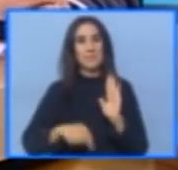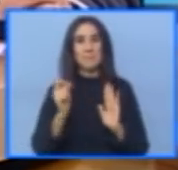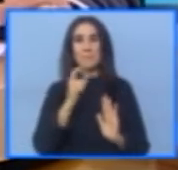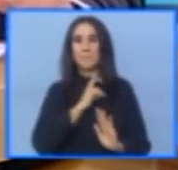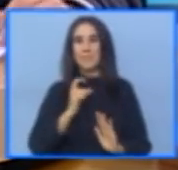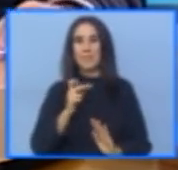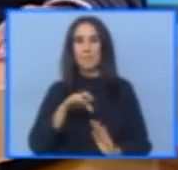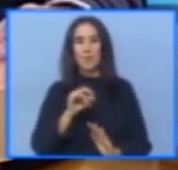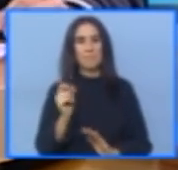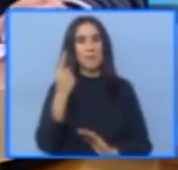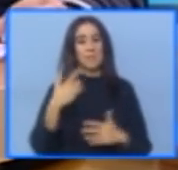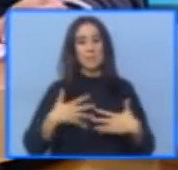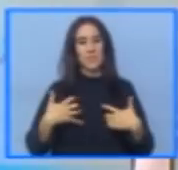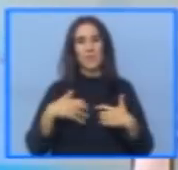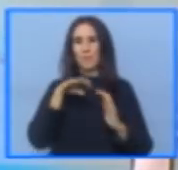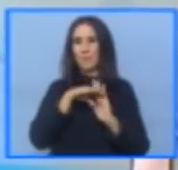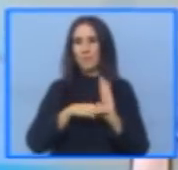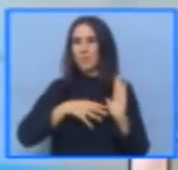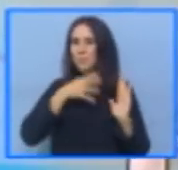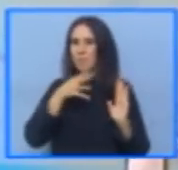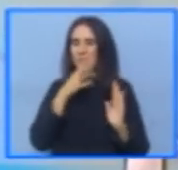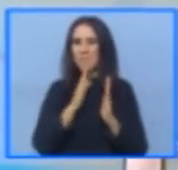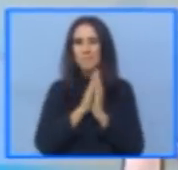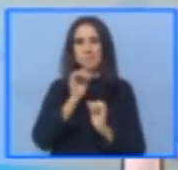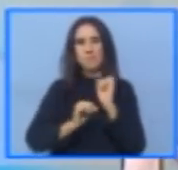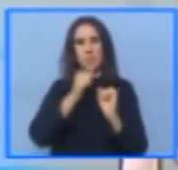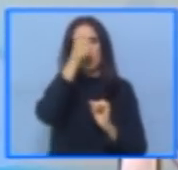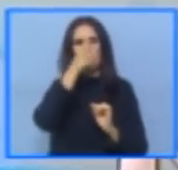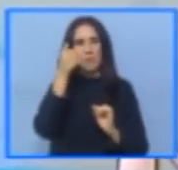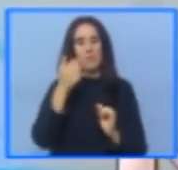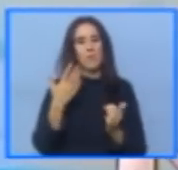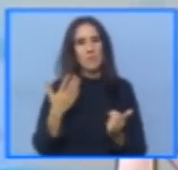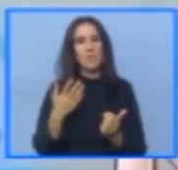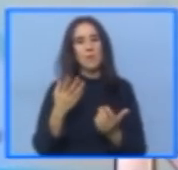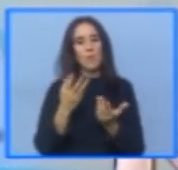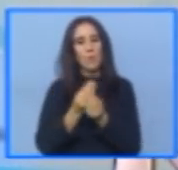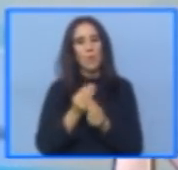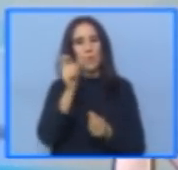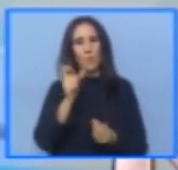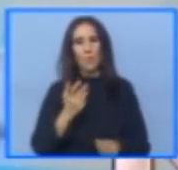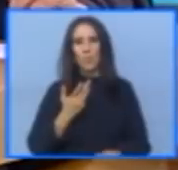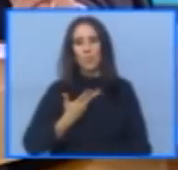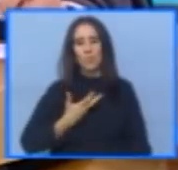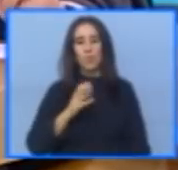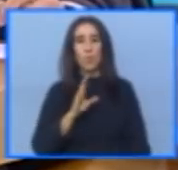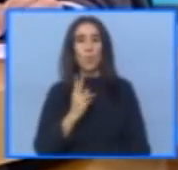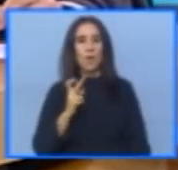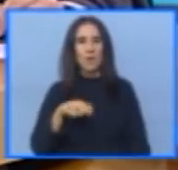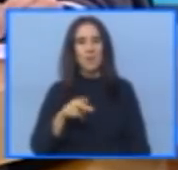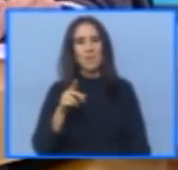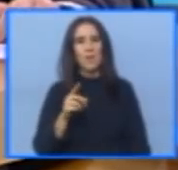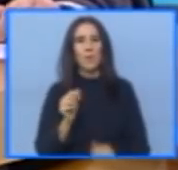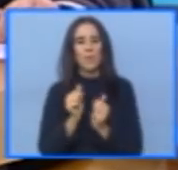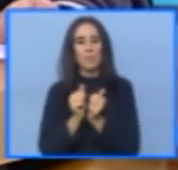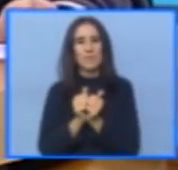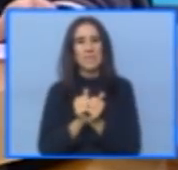neste programa à sexta-feira, que é de explicação das liturgias de domingo, e com o Dr. Juan, que nos faz companhia